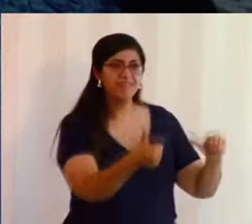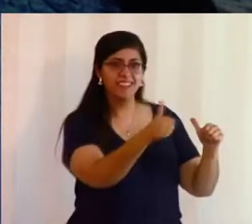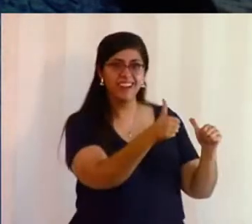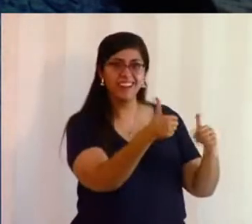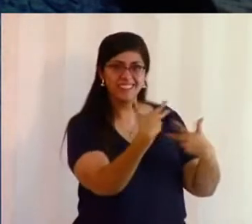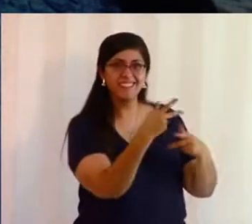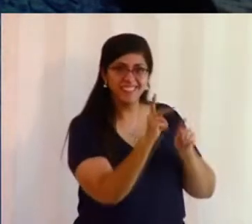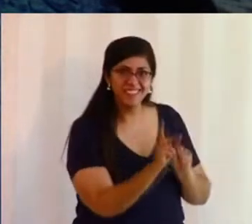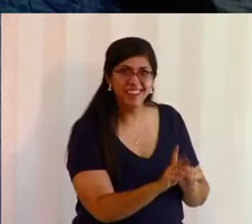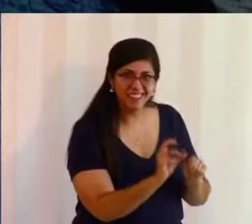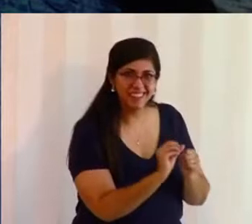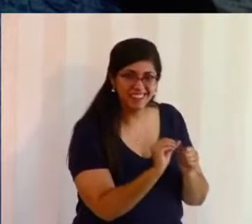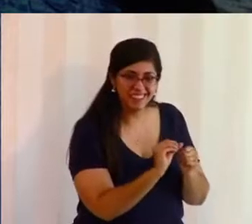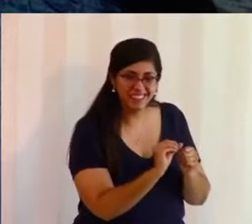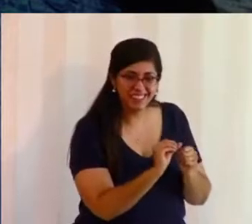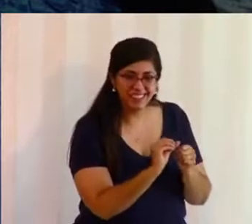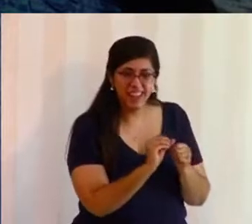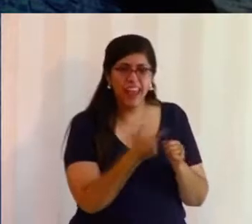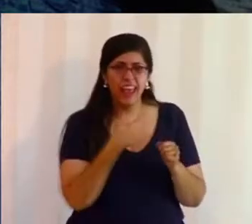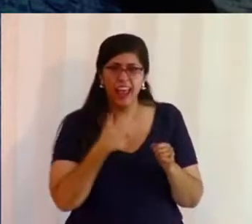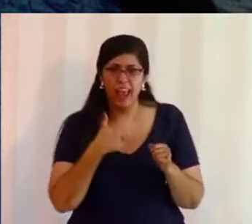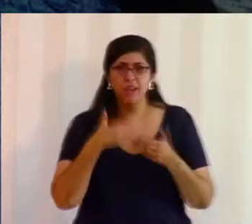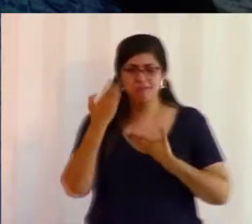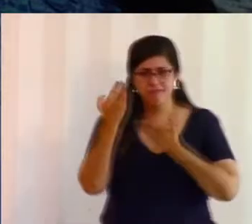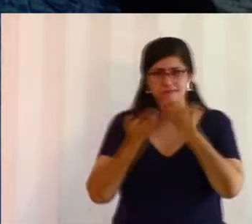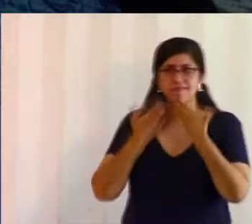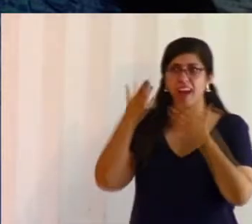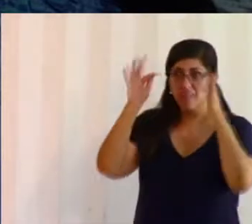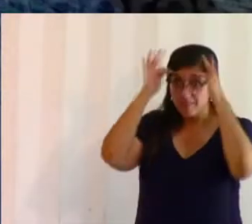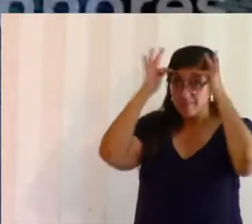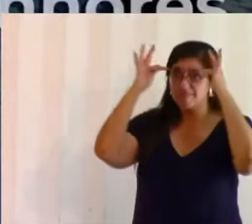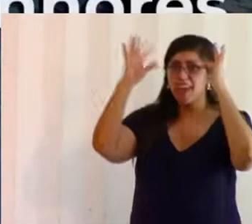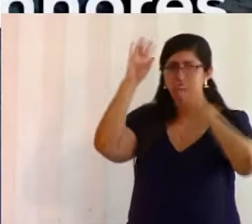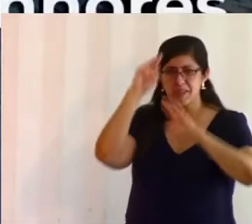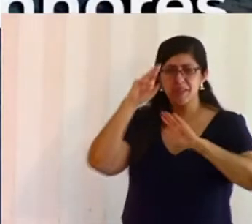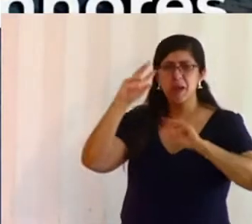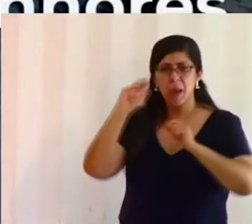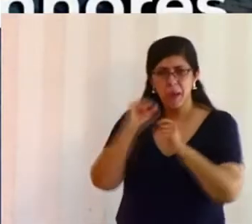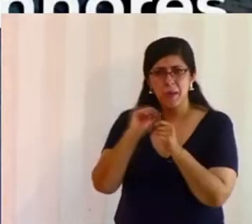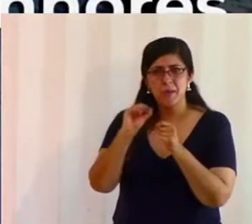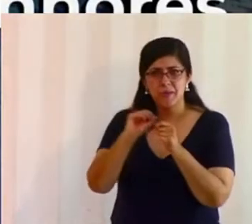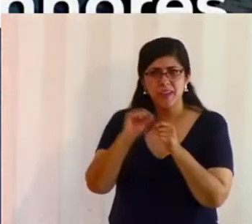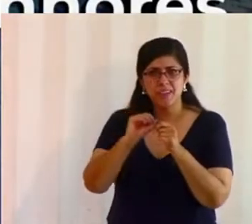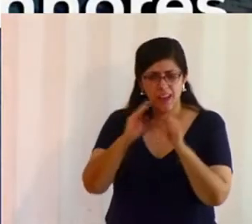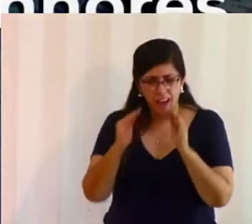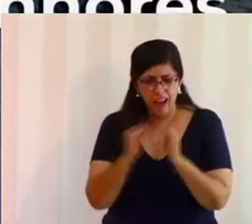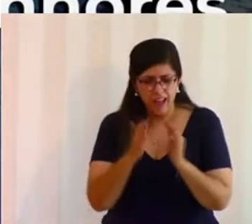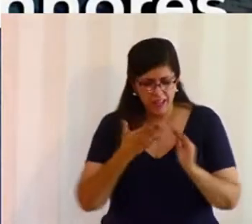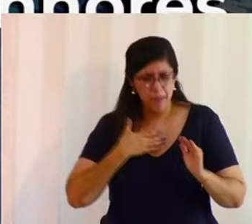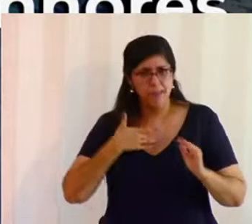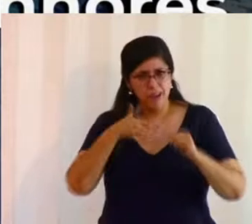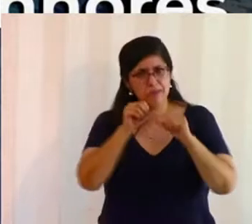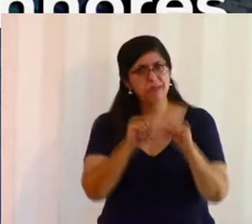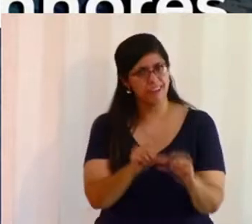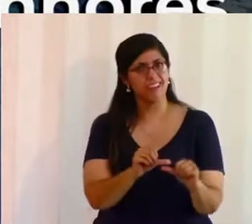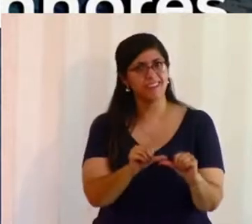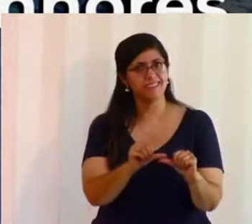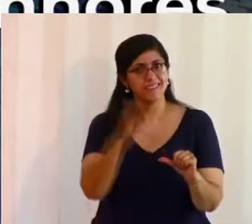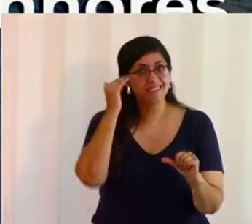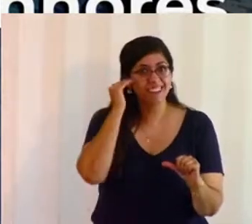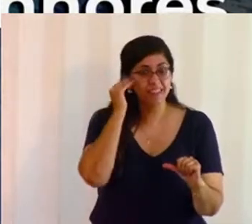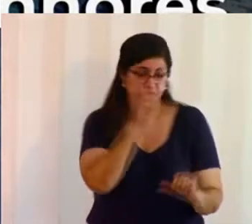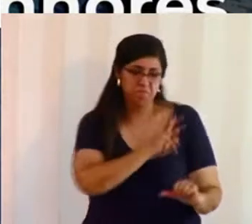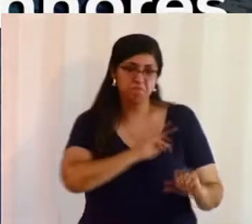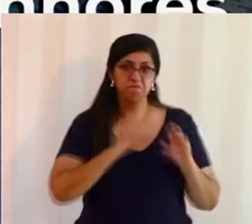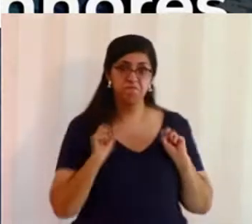fiel ao Senhor, entrai em minha casa e aí ficai. E nos constrangeu a isso. Aconteceu que, indo